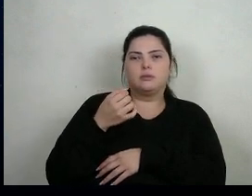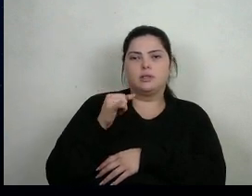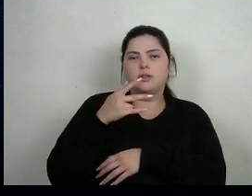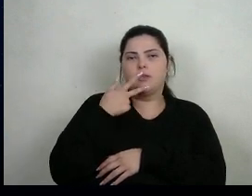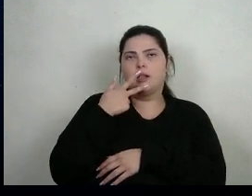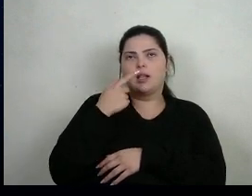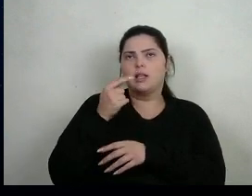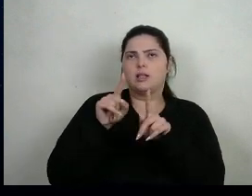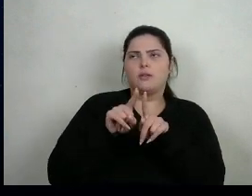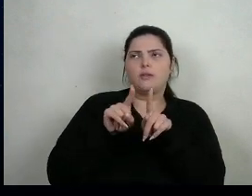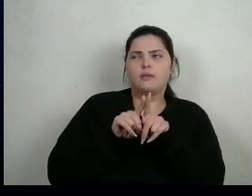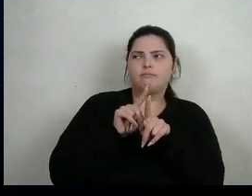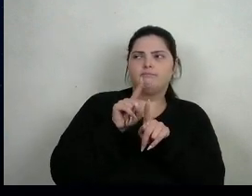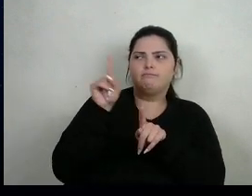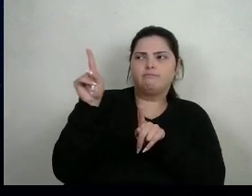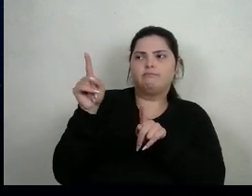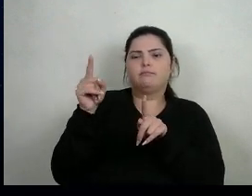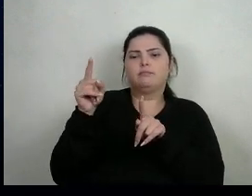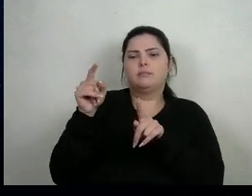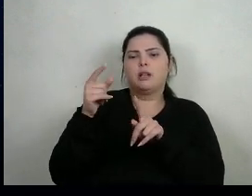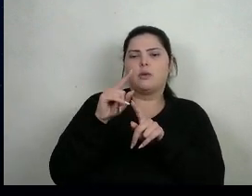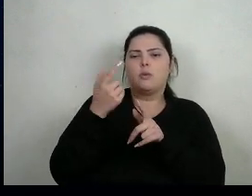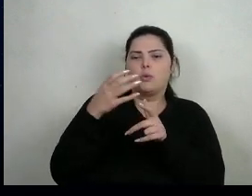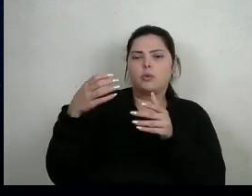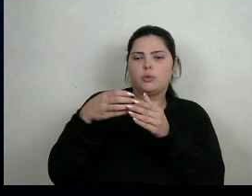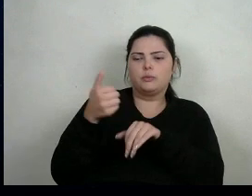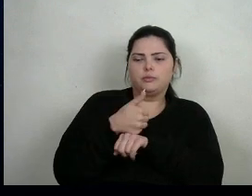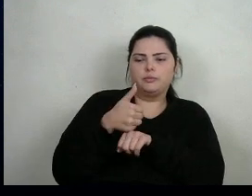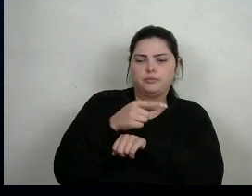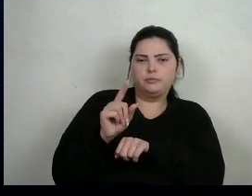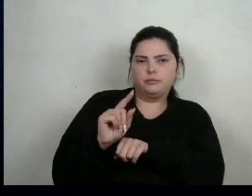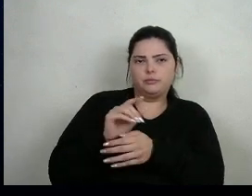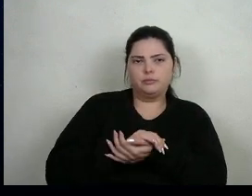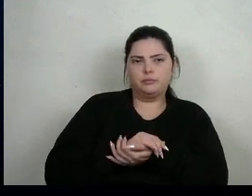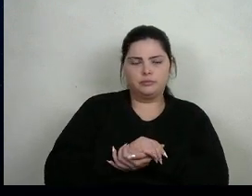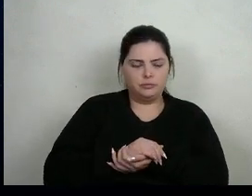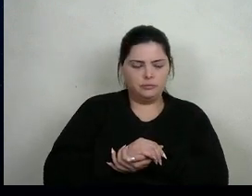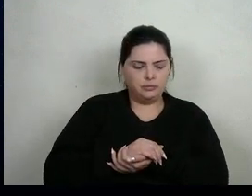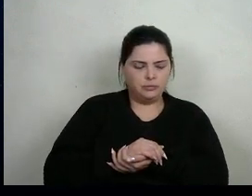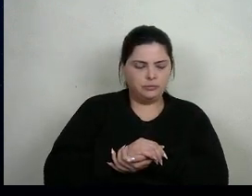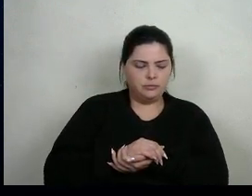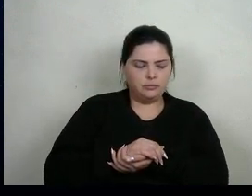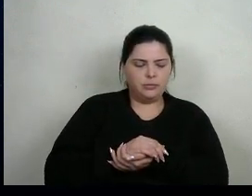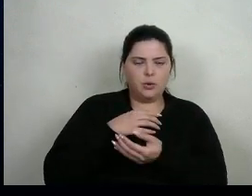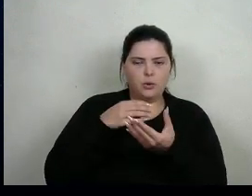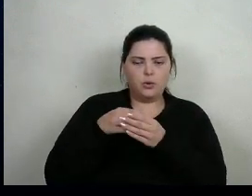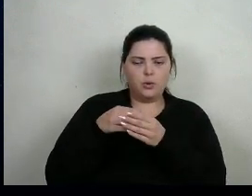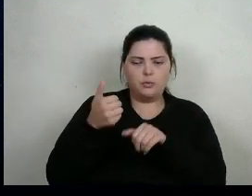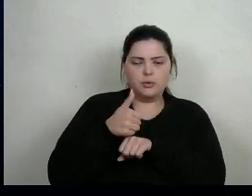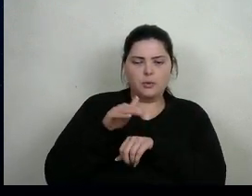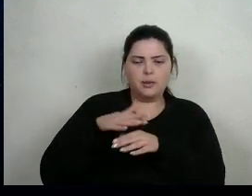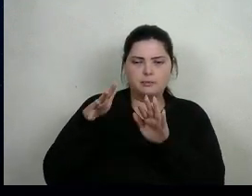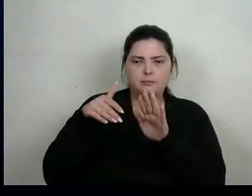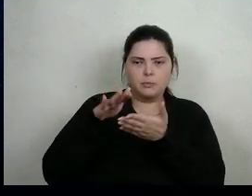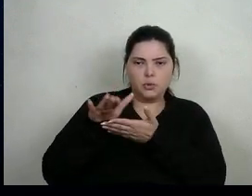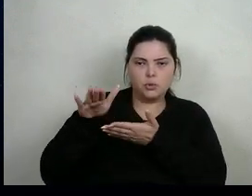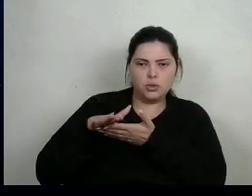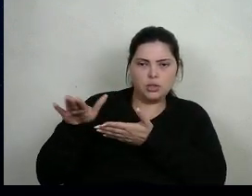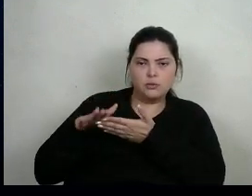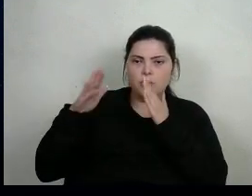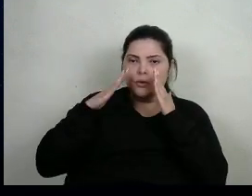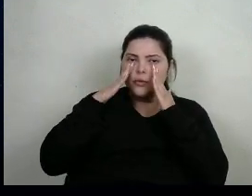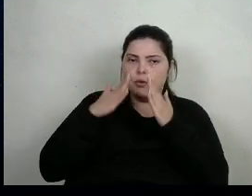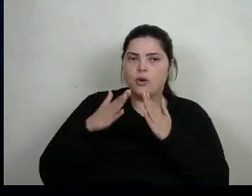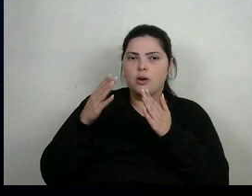o que acontece muito time quando a gente tem uma equipe mais produtiva a gente direto ou indiretamente